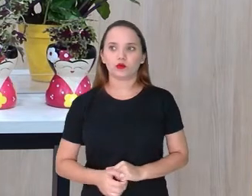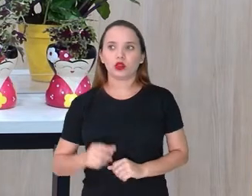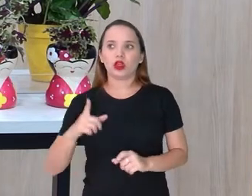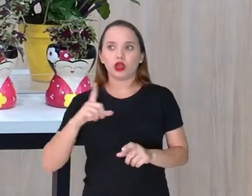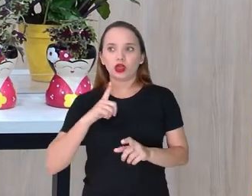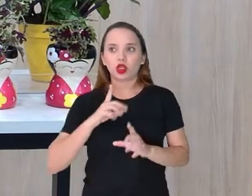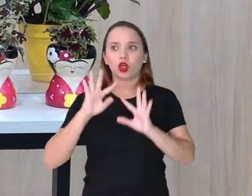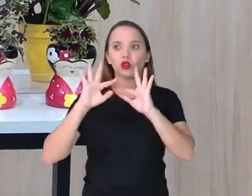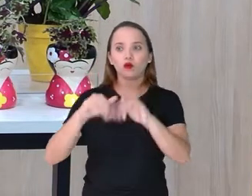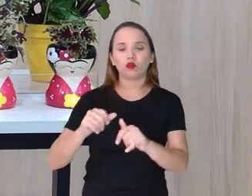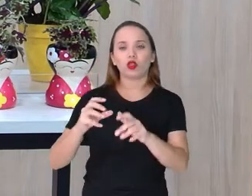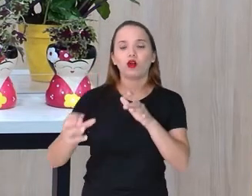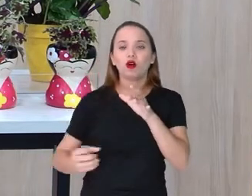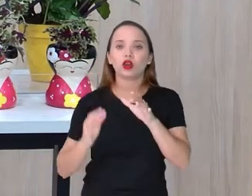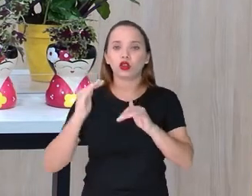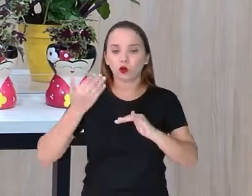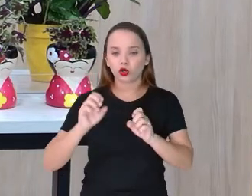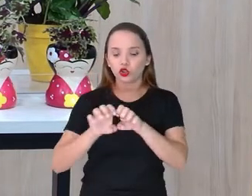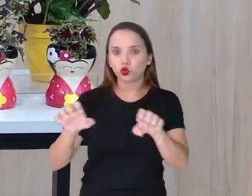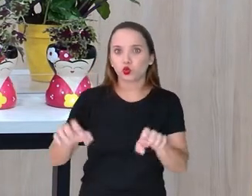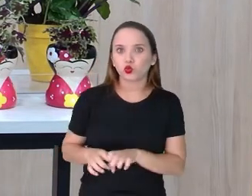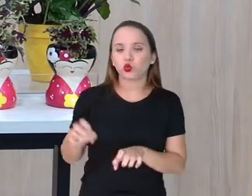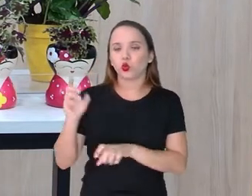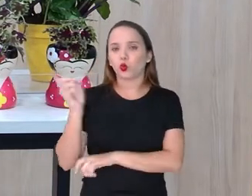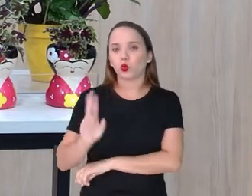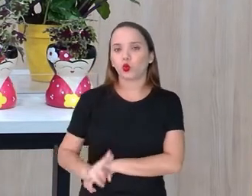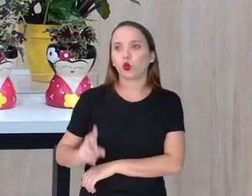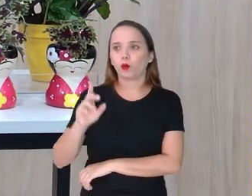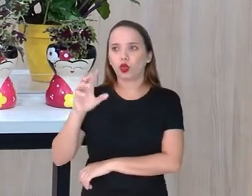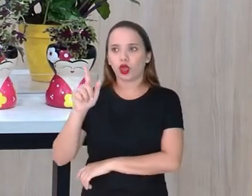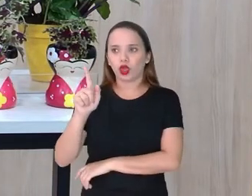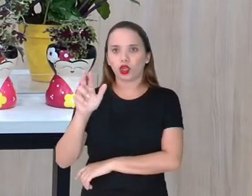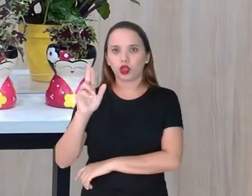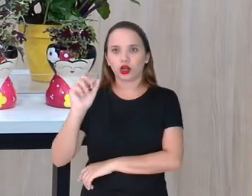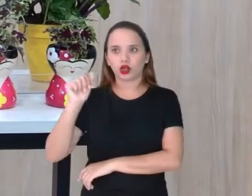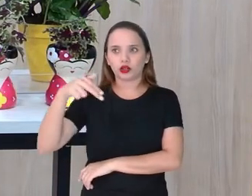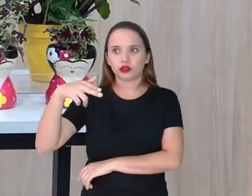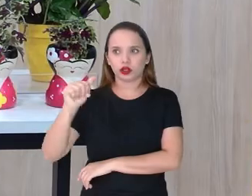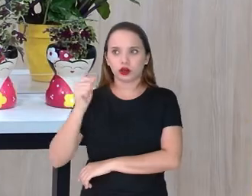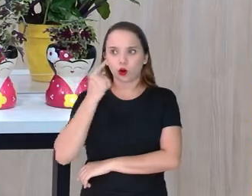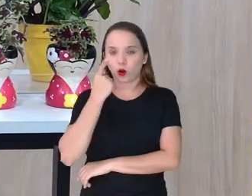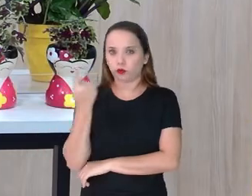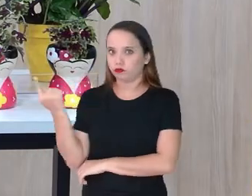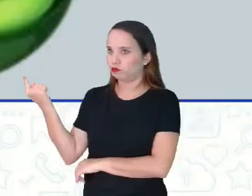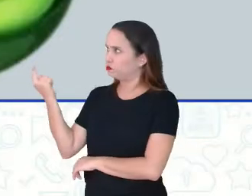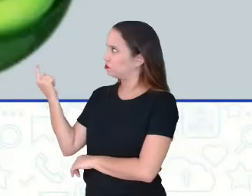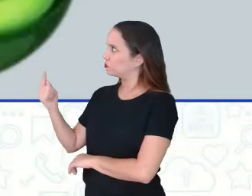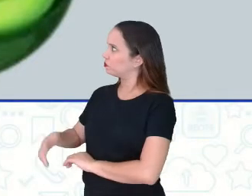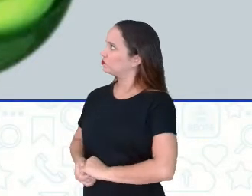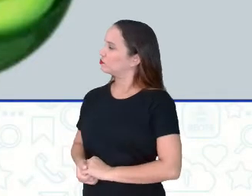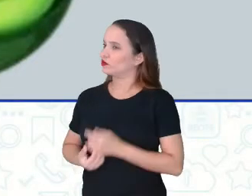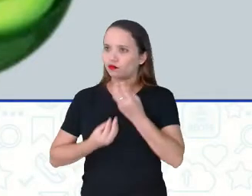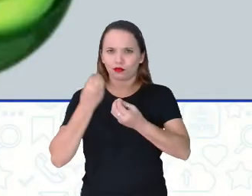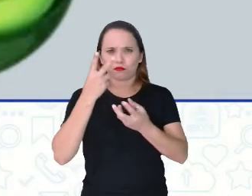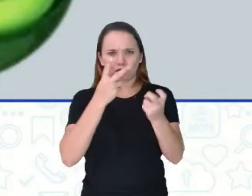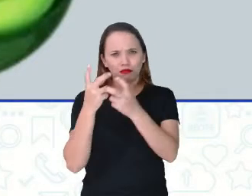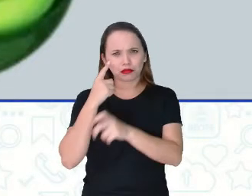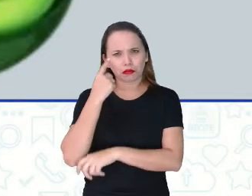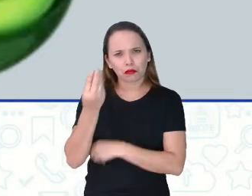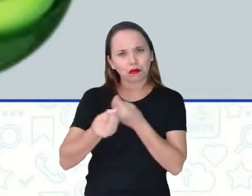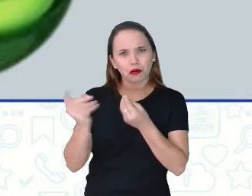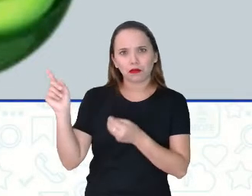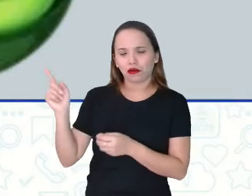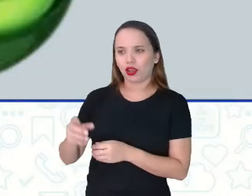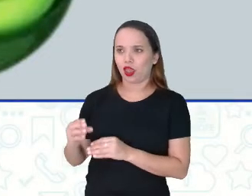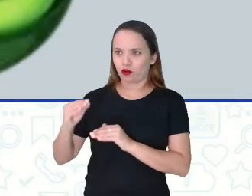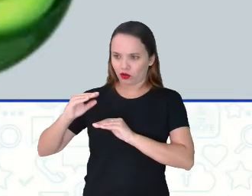grana. Elas são denominadas e ficam como se fosse um em cima do outro. Olhem aí como eles ficam, tá vendo? A